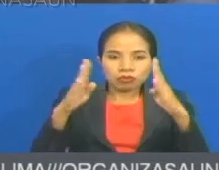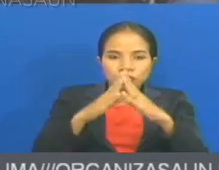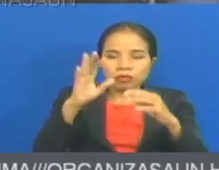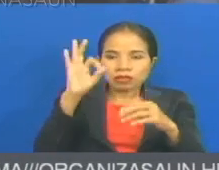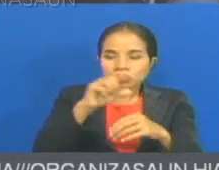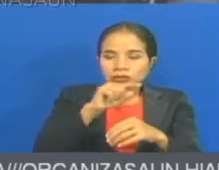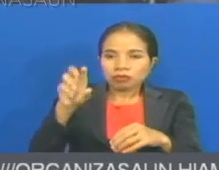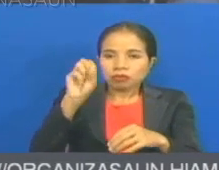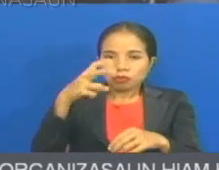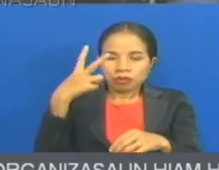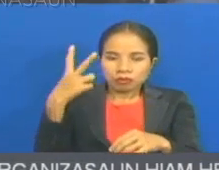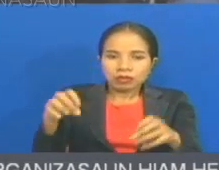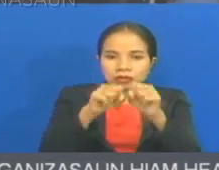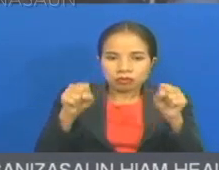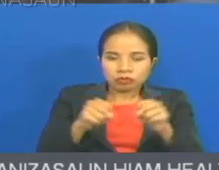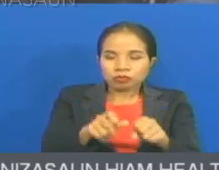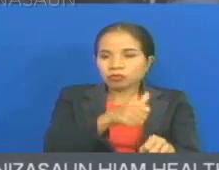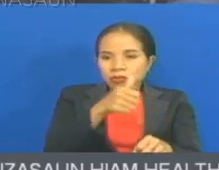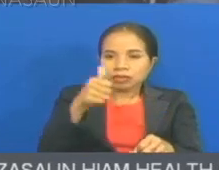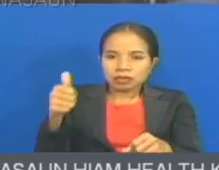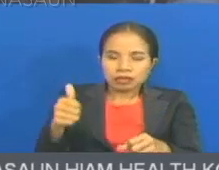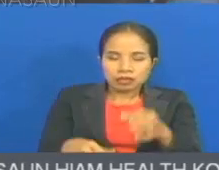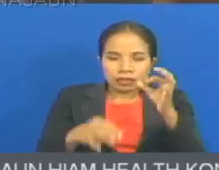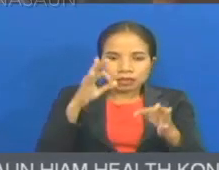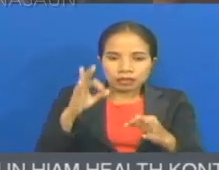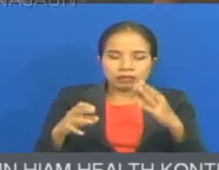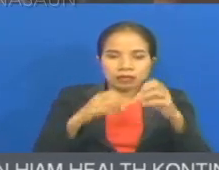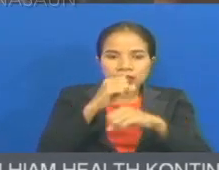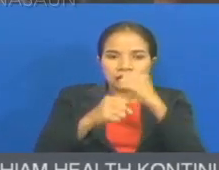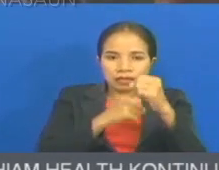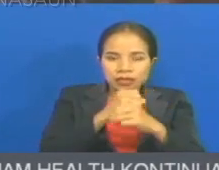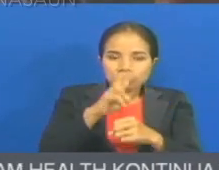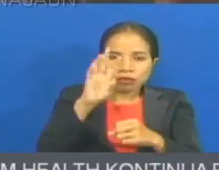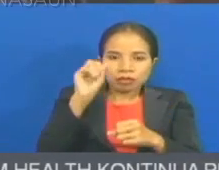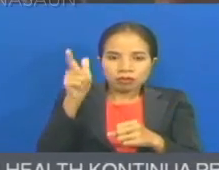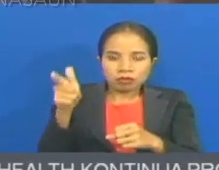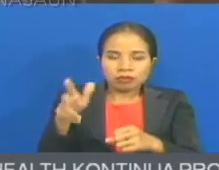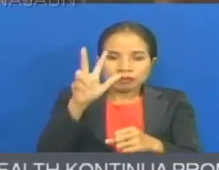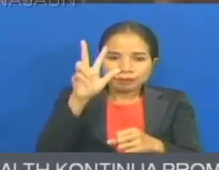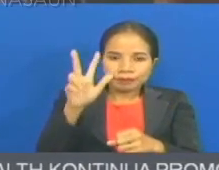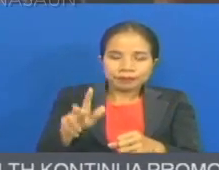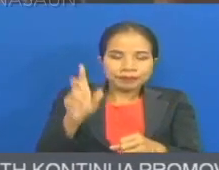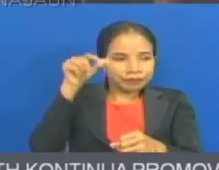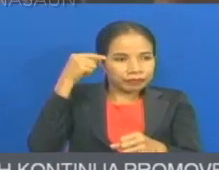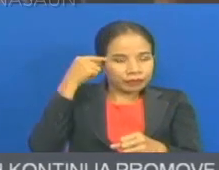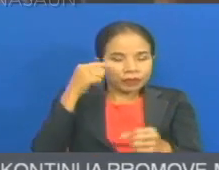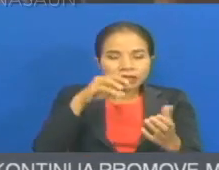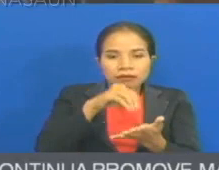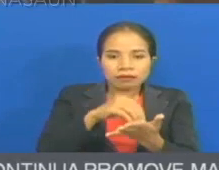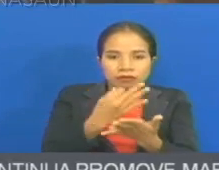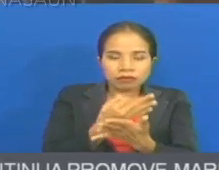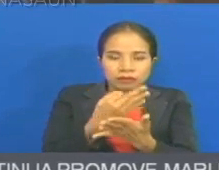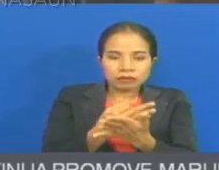tosa nulu resen rua kada suku. Enquanto batinan rihun rua rua nulu resen tolu, governo prevê